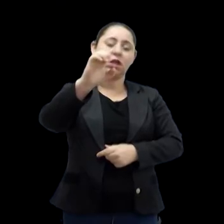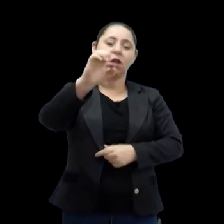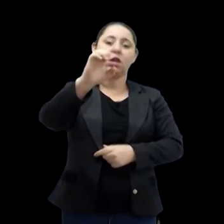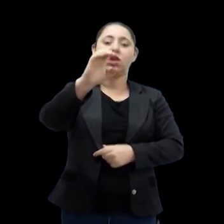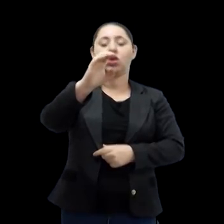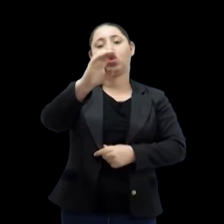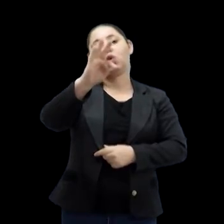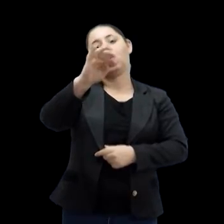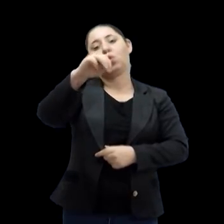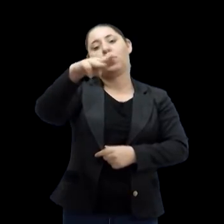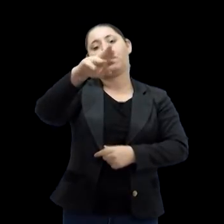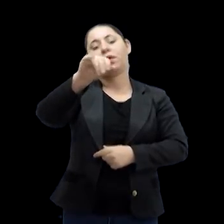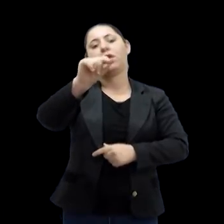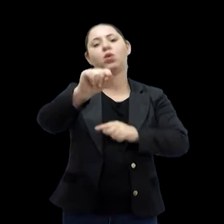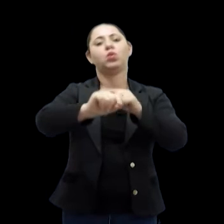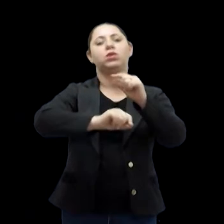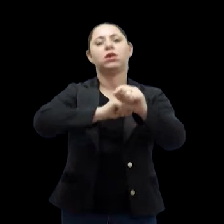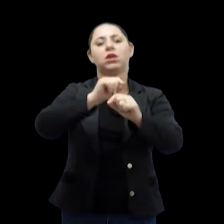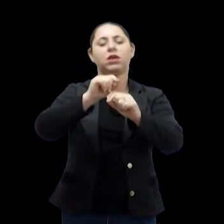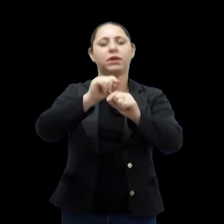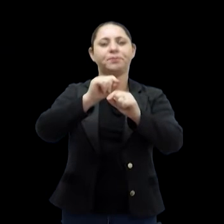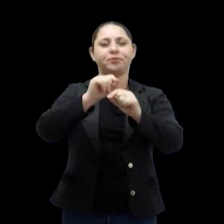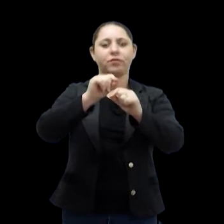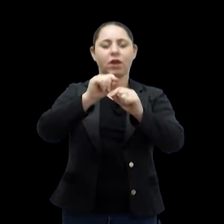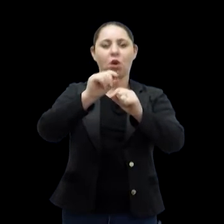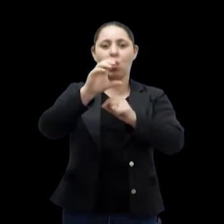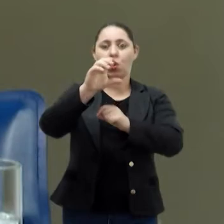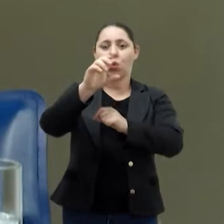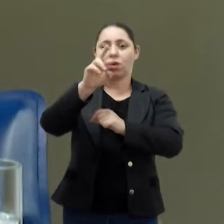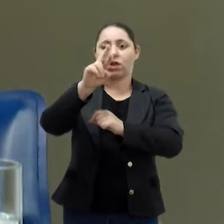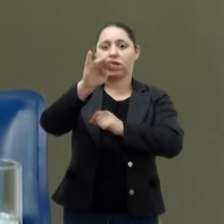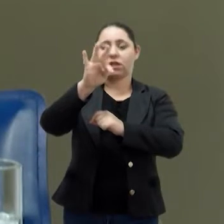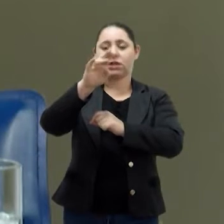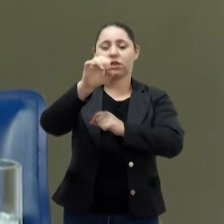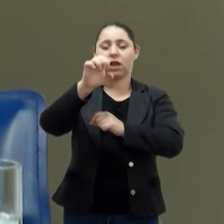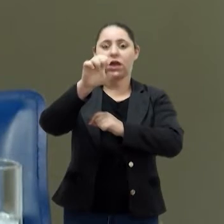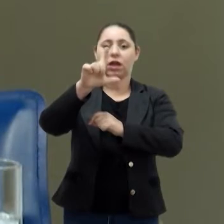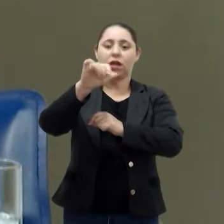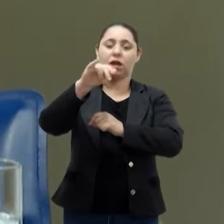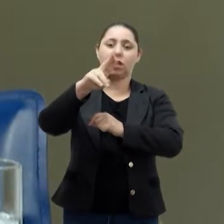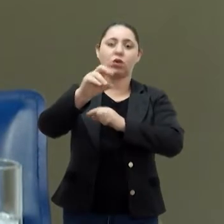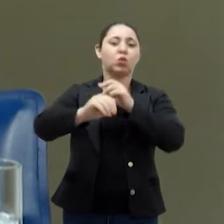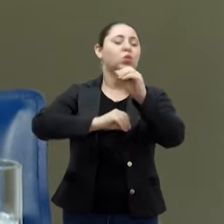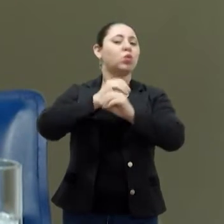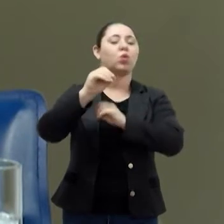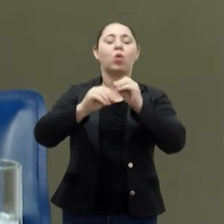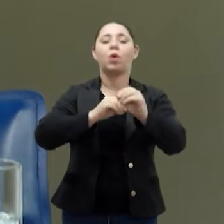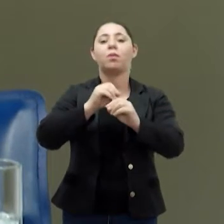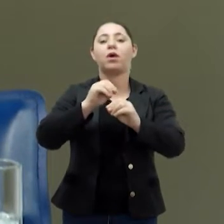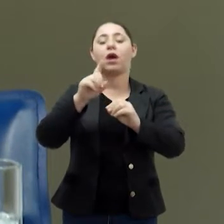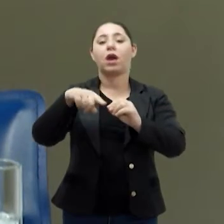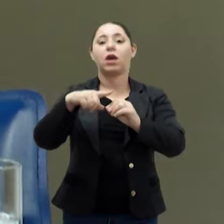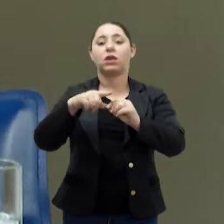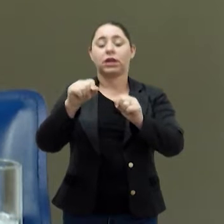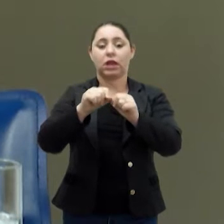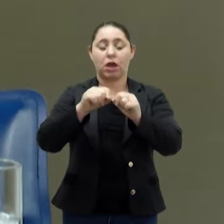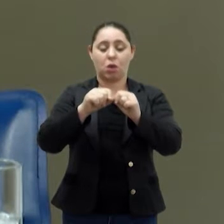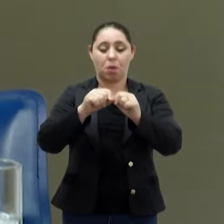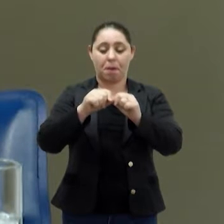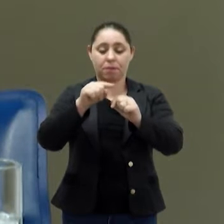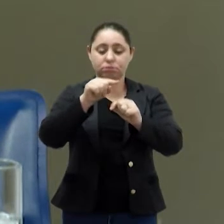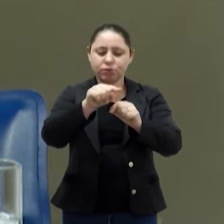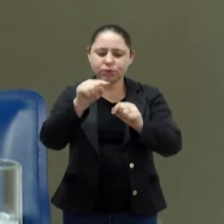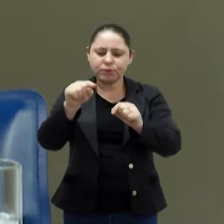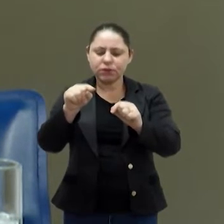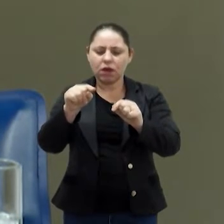a fasectomia, traduzindo, seria a retirada do cristalino com facoemulsificação. Facoemulsificação é um